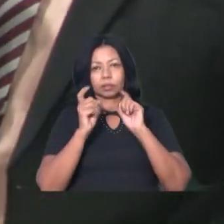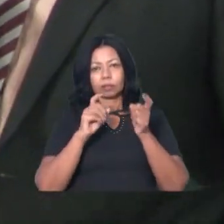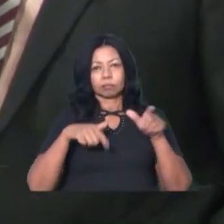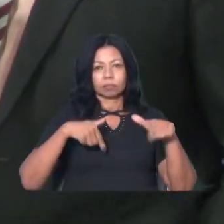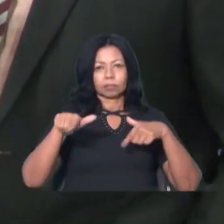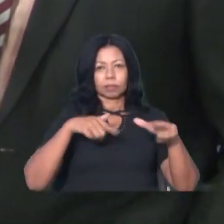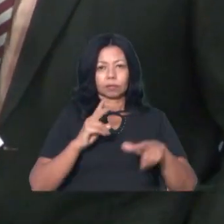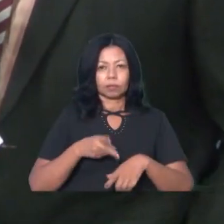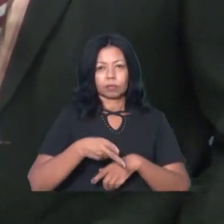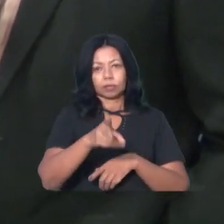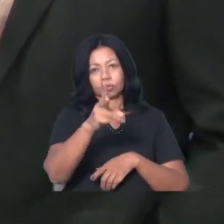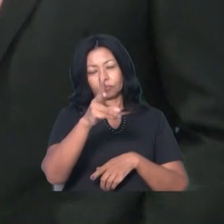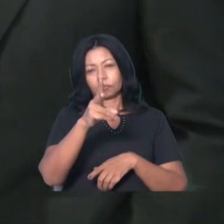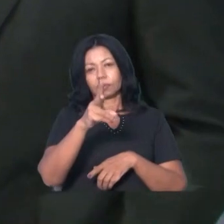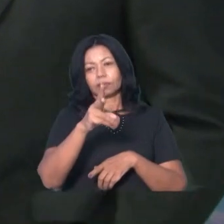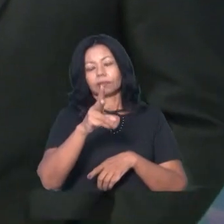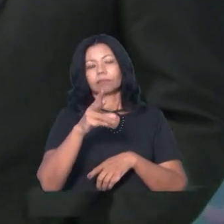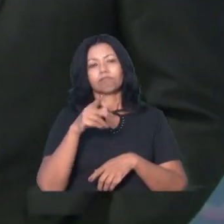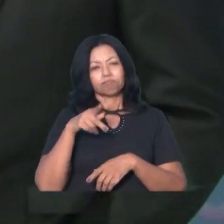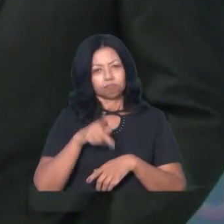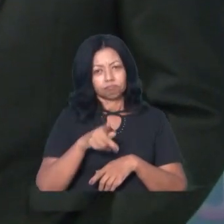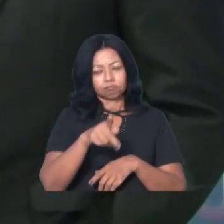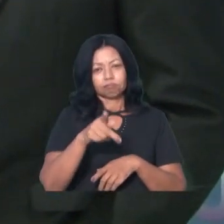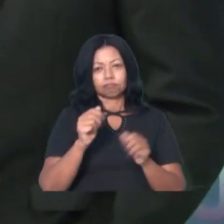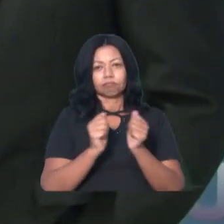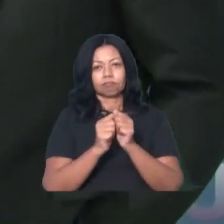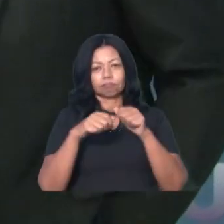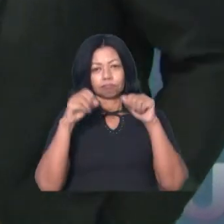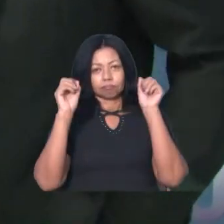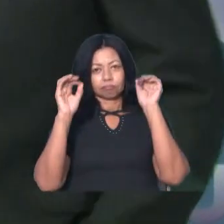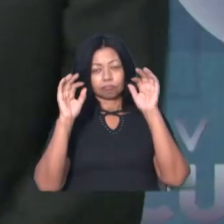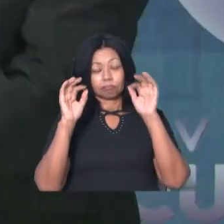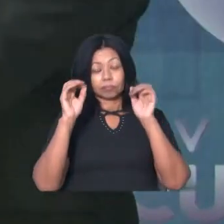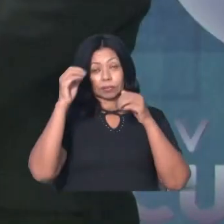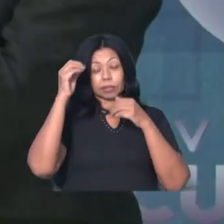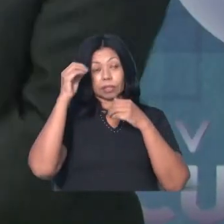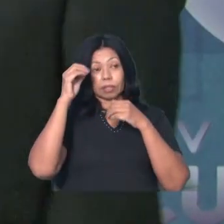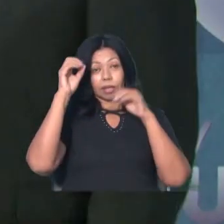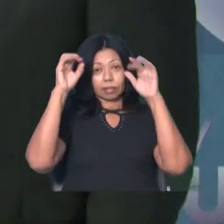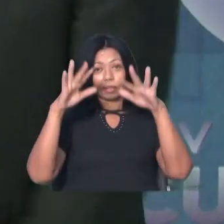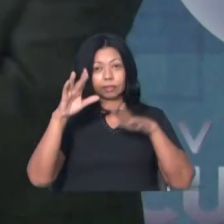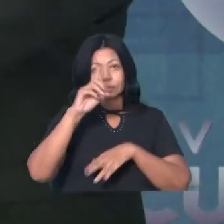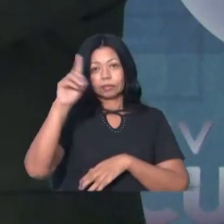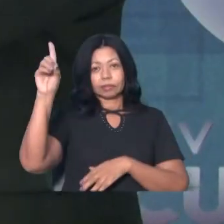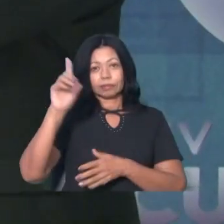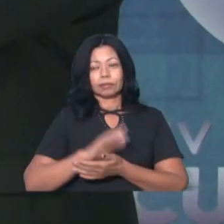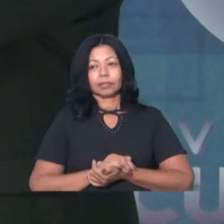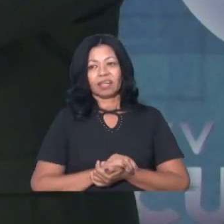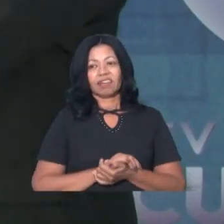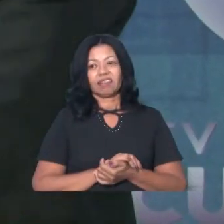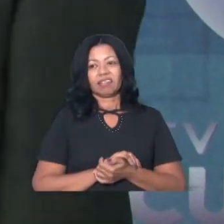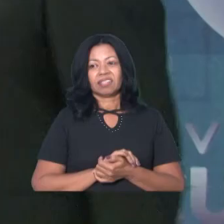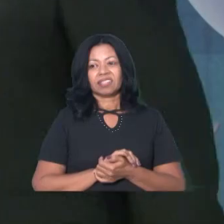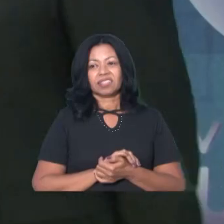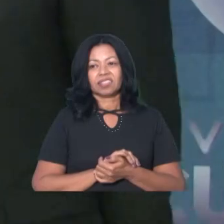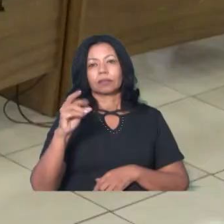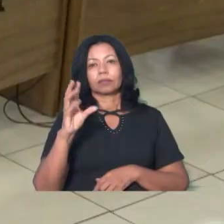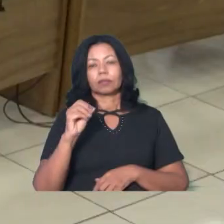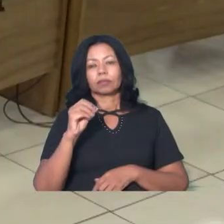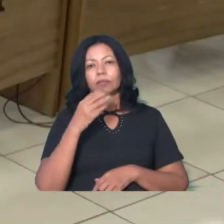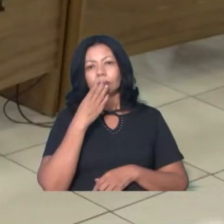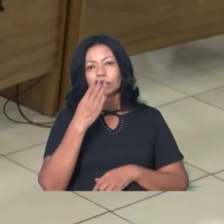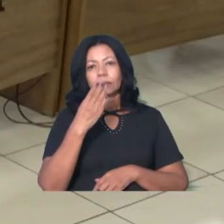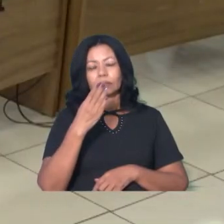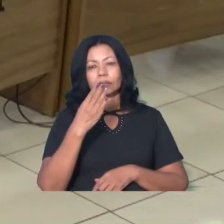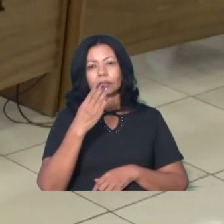parar, né, presidente? Com certeza absoluta, sempre, né, com a graça de Deus. Legal, muito obrigado pela sua atenção, um abraço, tem parlamentares lhe esperando ali